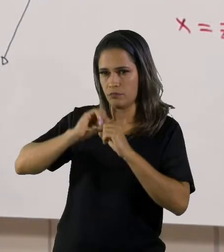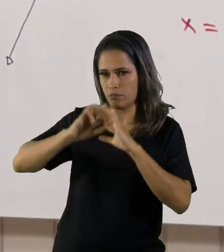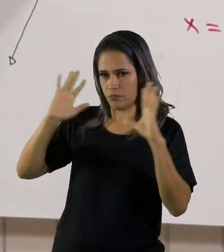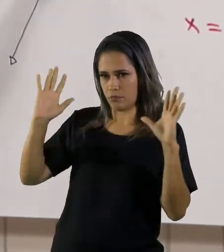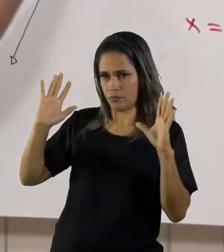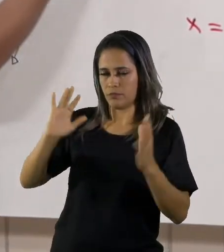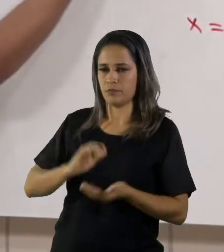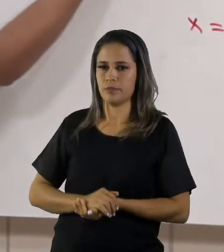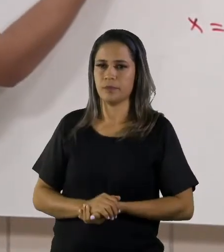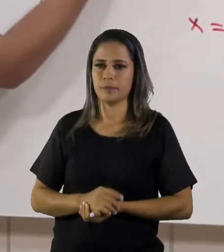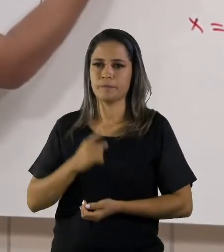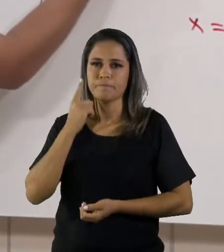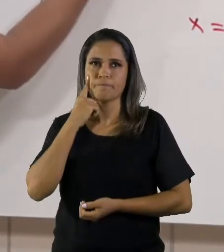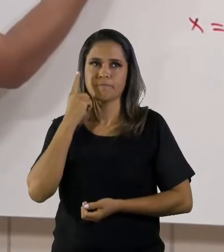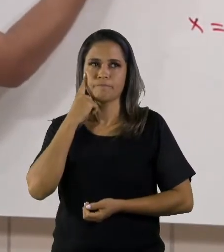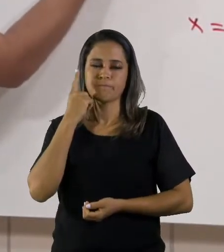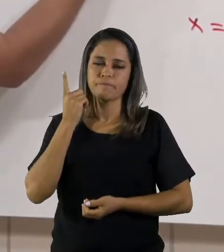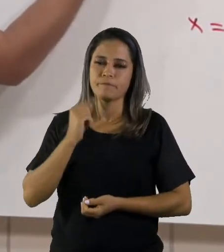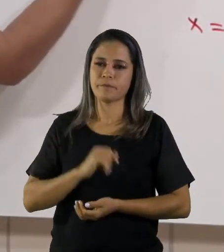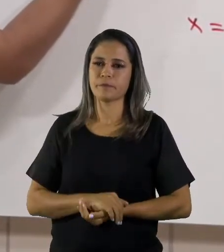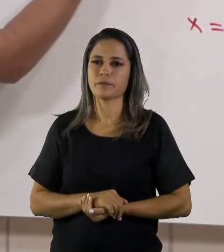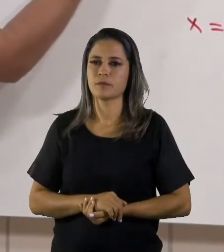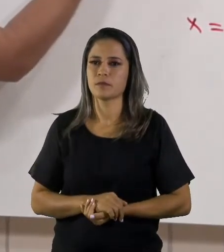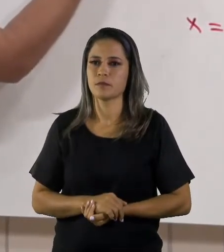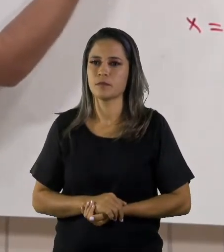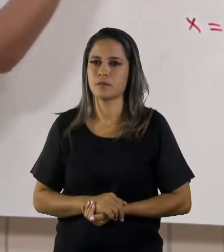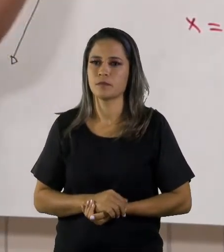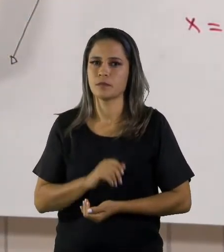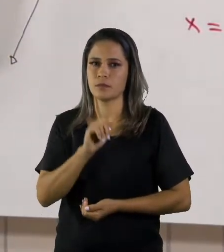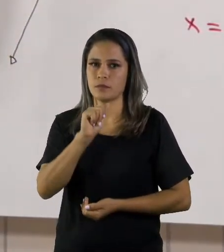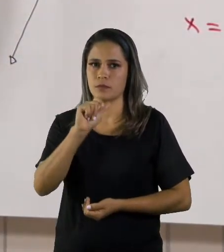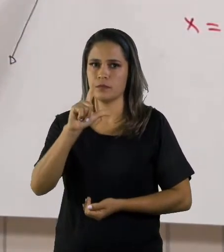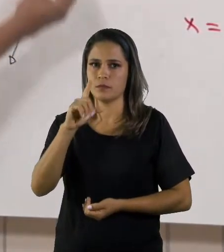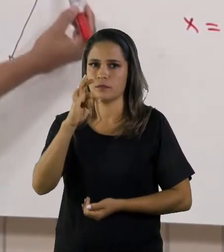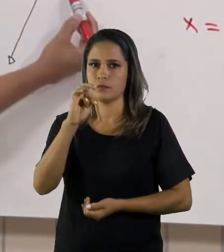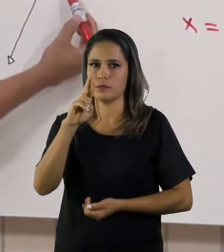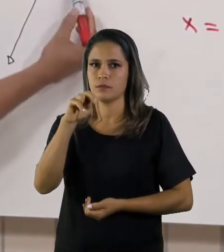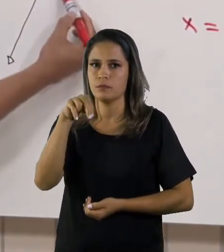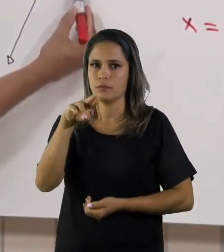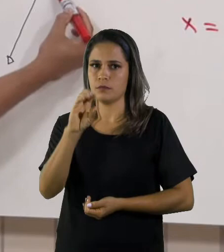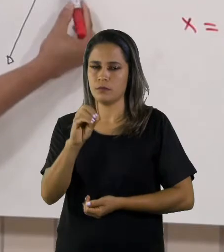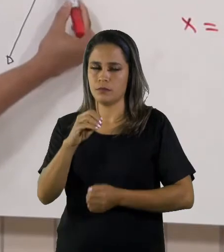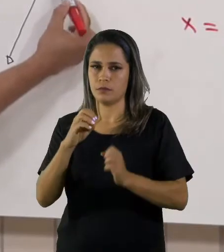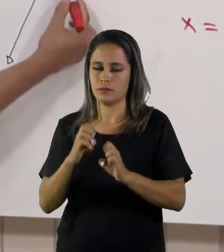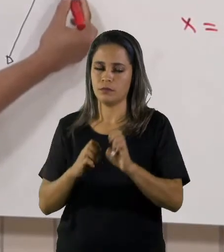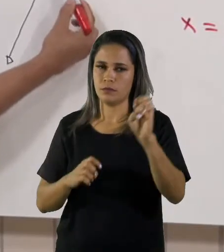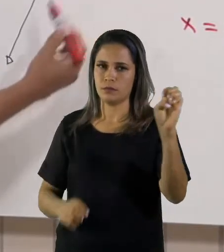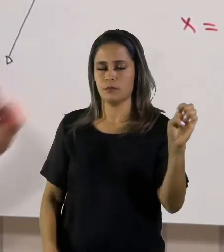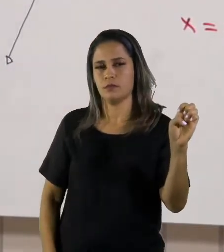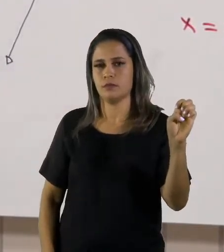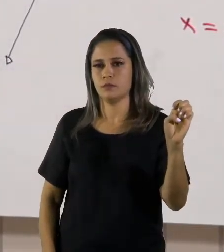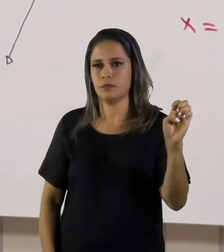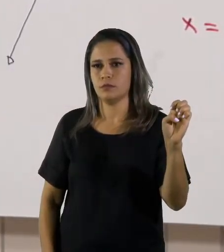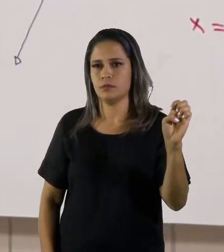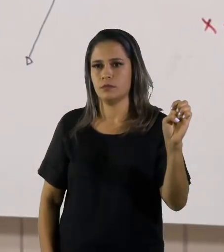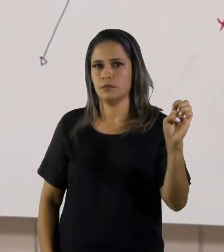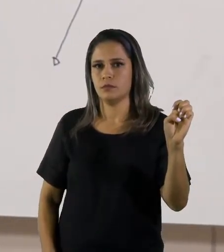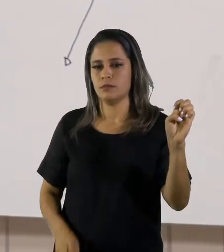vou pensar alterno do lado esquerdo com o